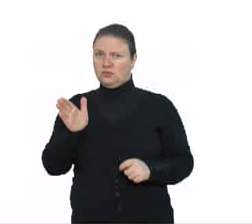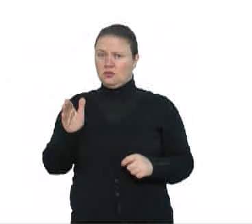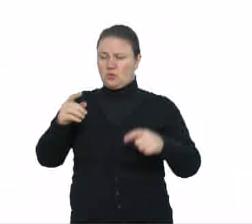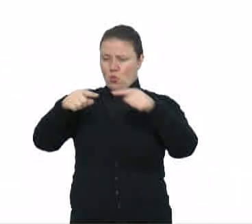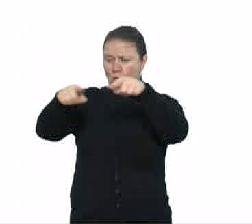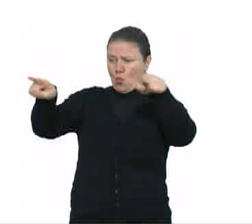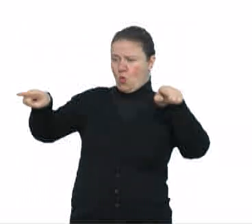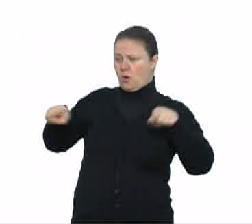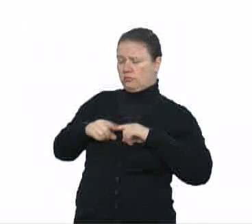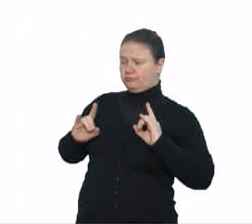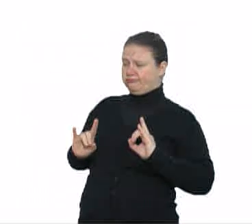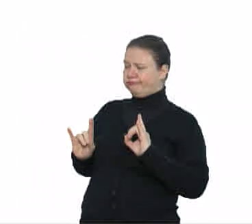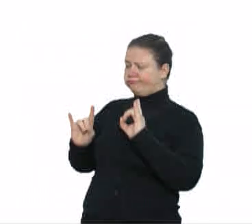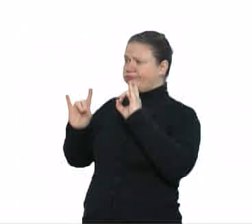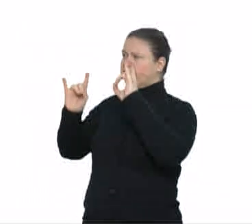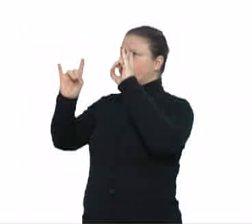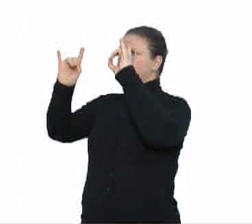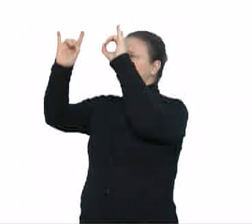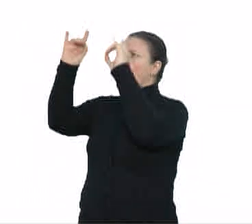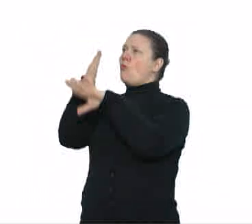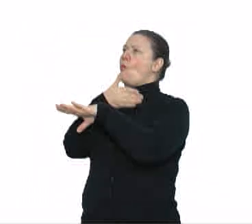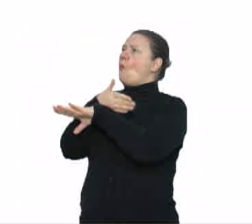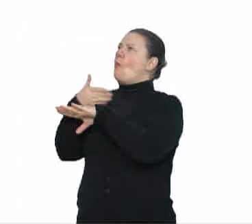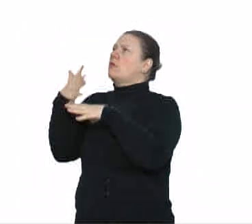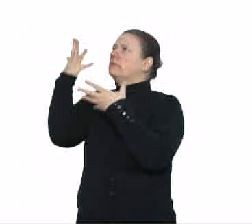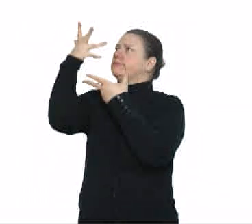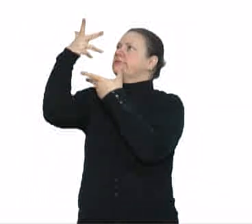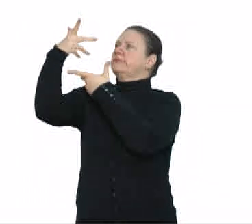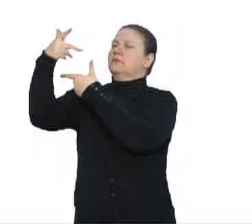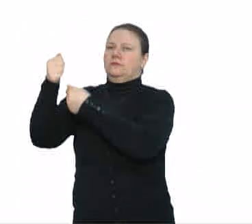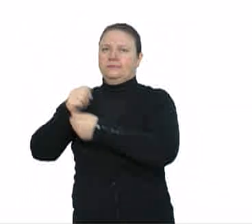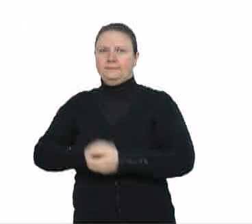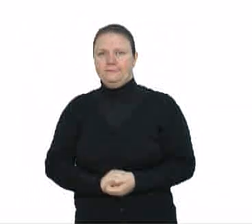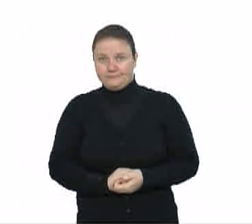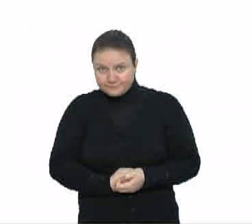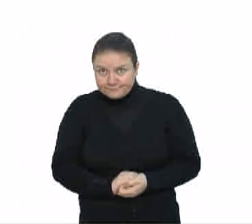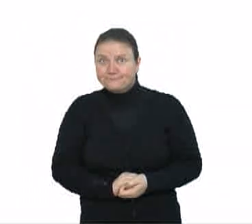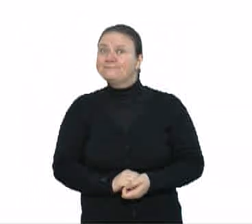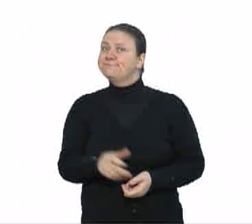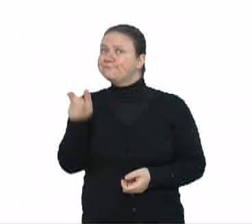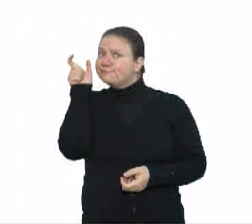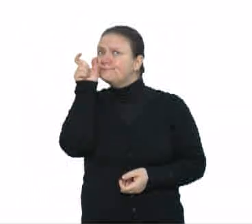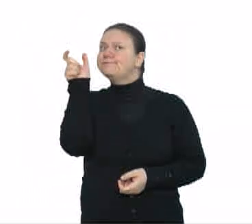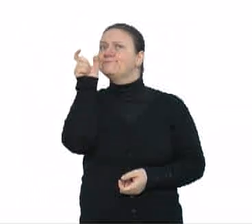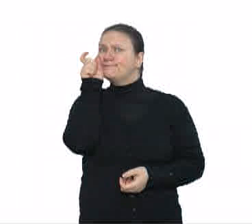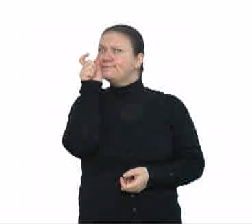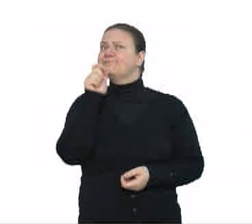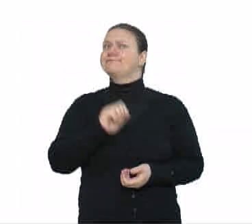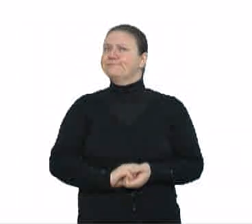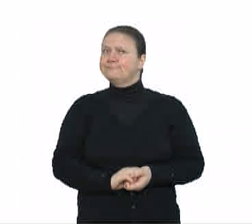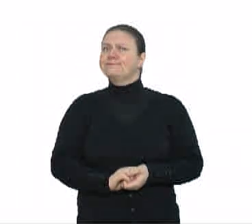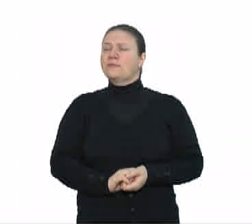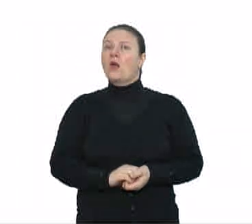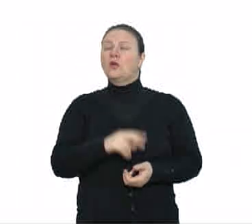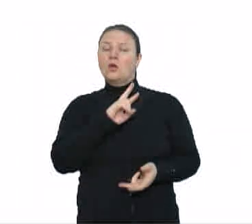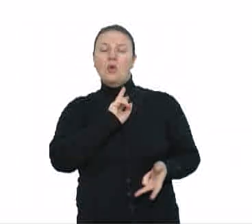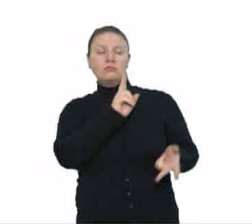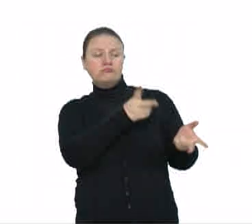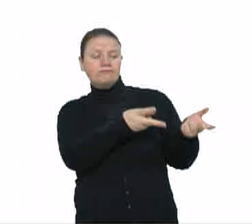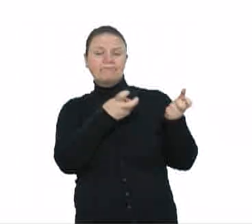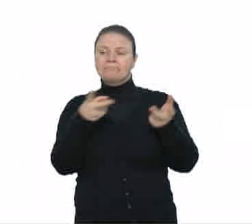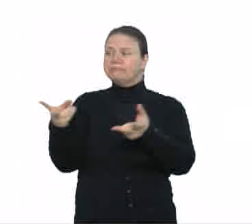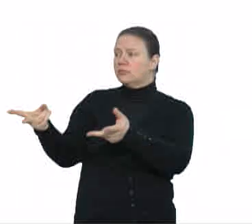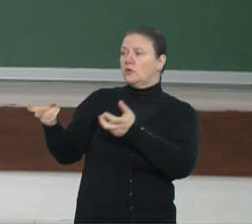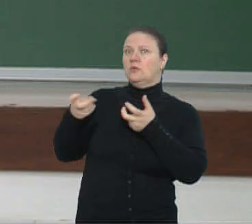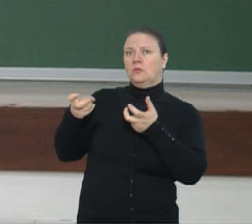lindo prédio, todo branco, bem arborizado, bem bonito. Deve ser muito interessante você estar no último andar e poder observar essa paisagem da